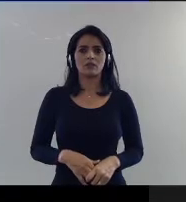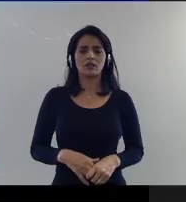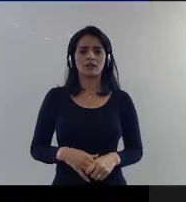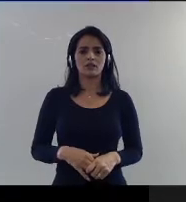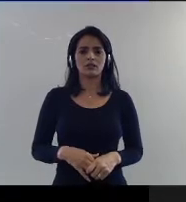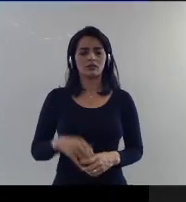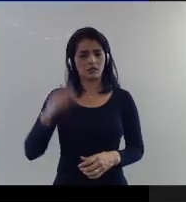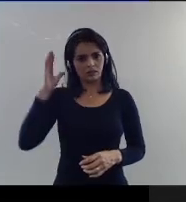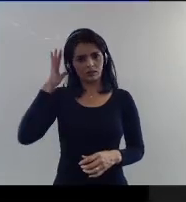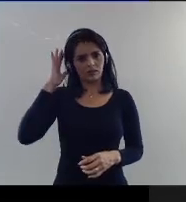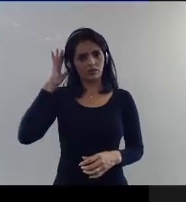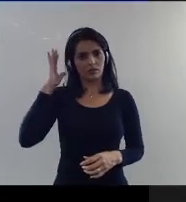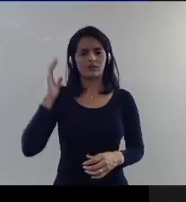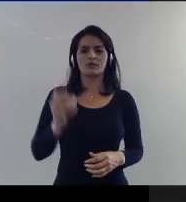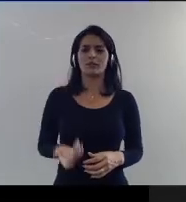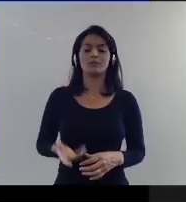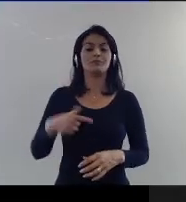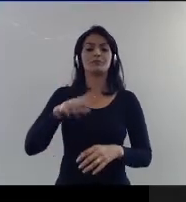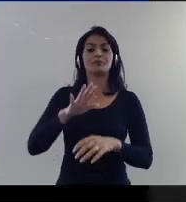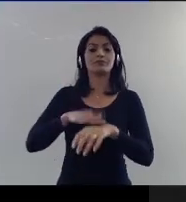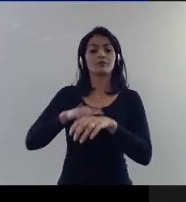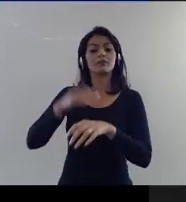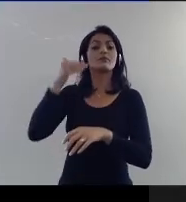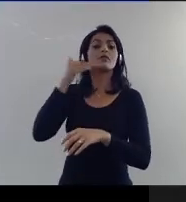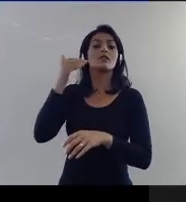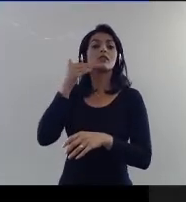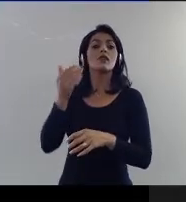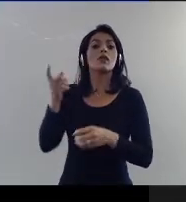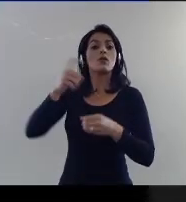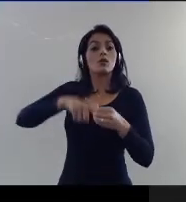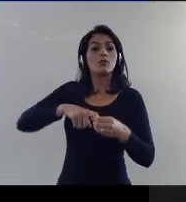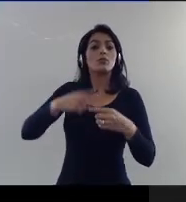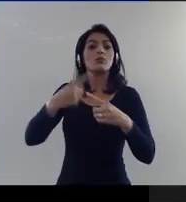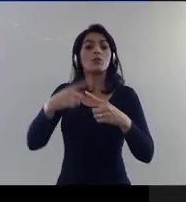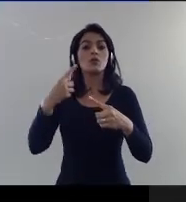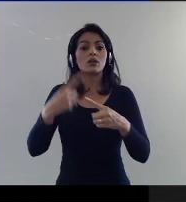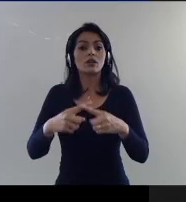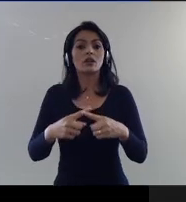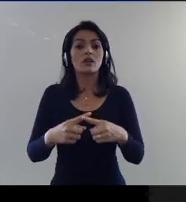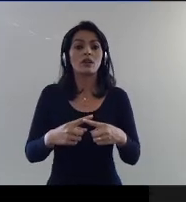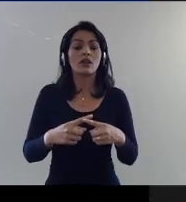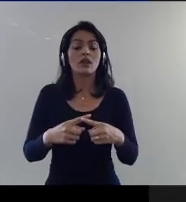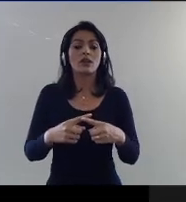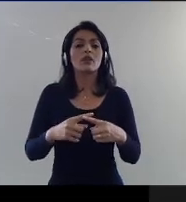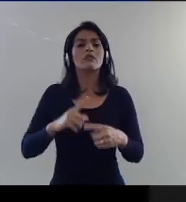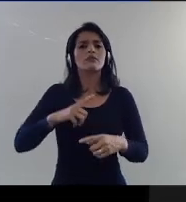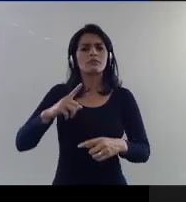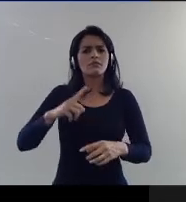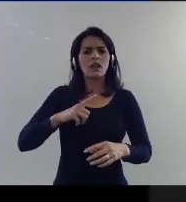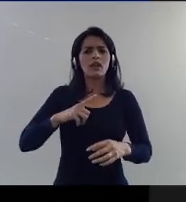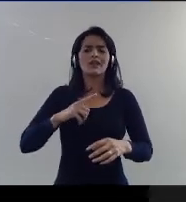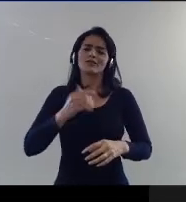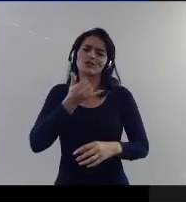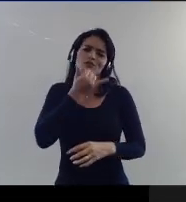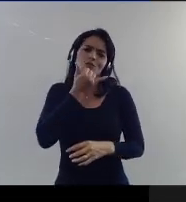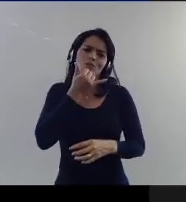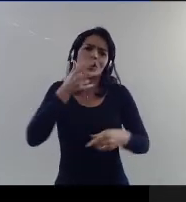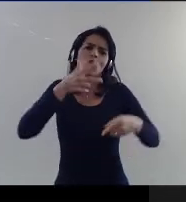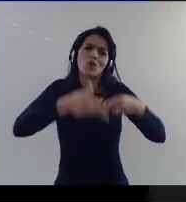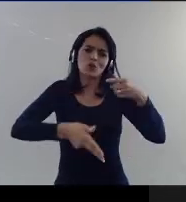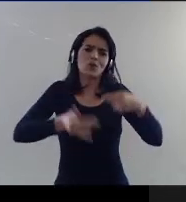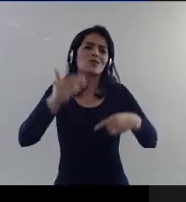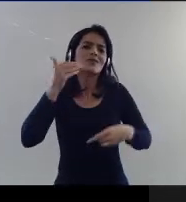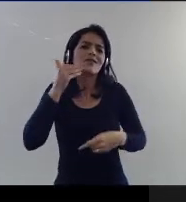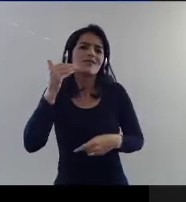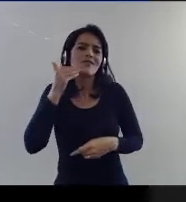que são diferentes, né? Porque, no final das contas, por mais avançados que as ferramentas sejam, os